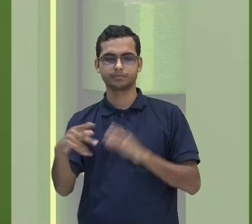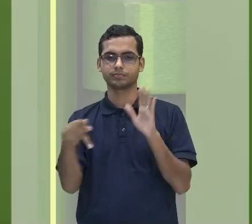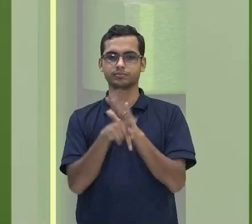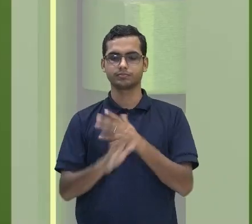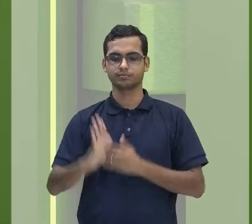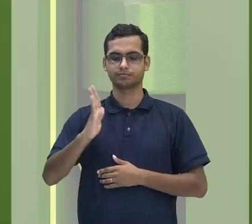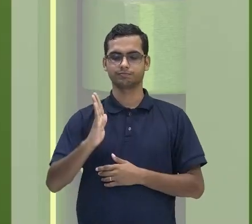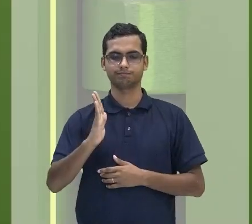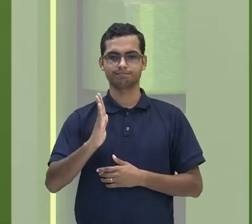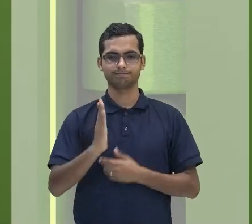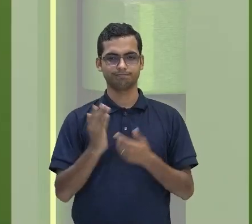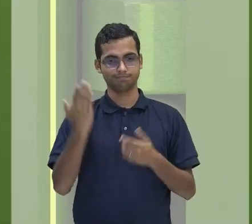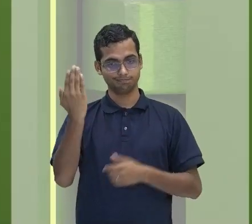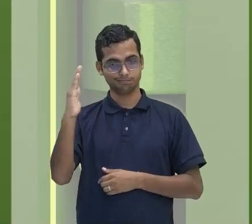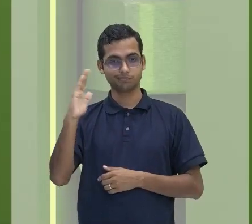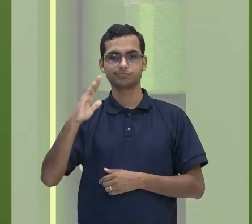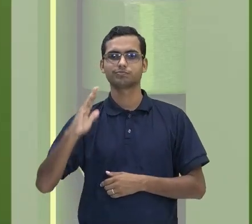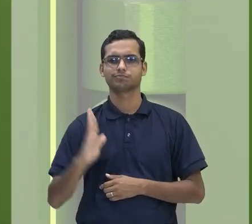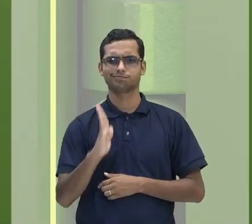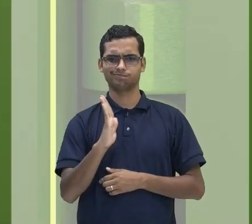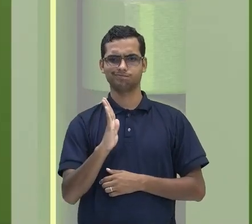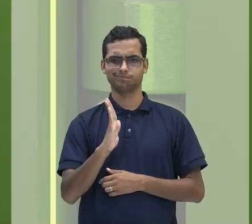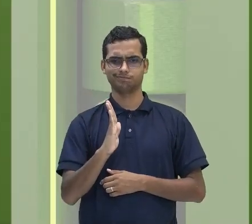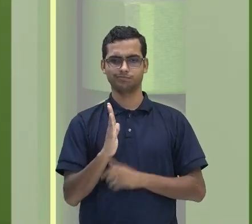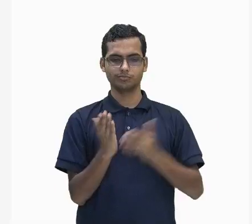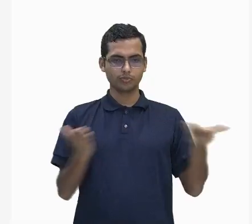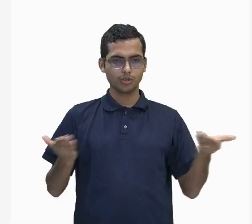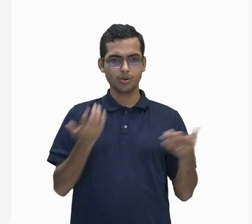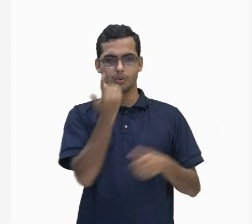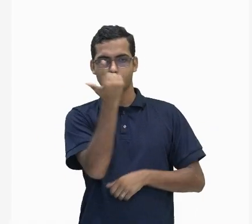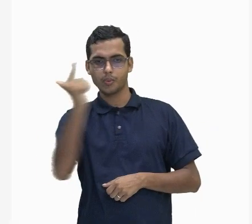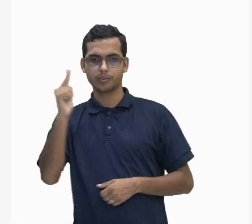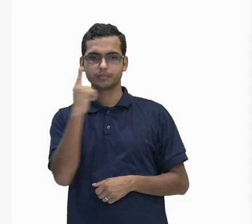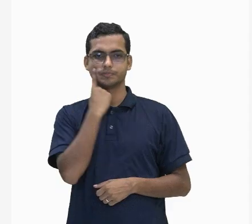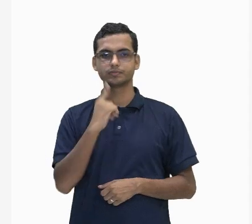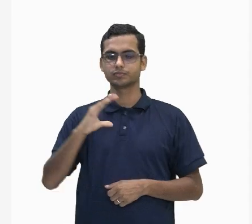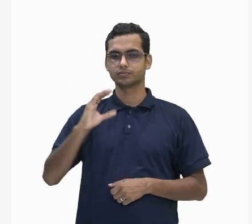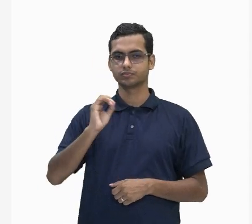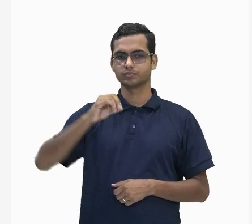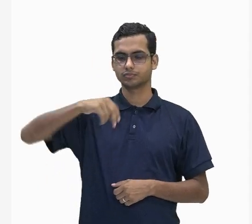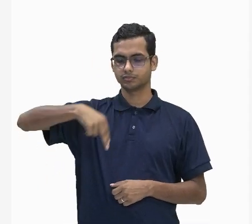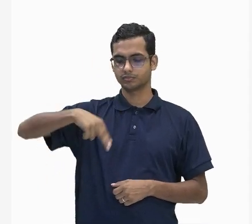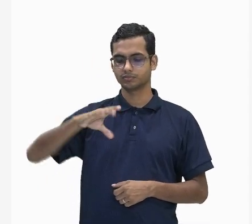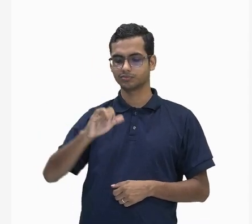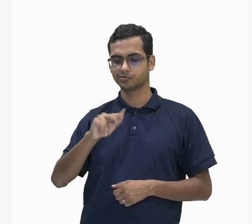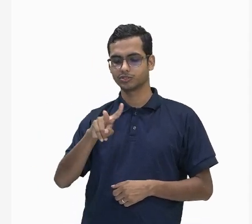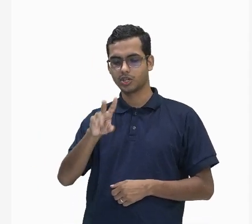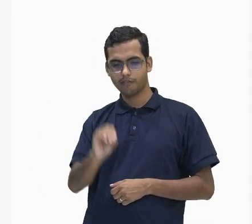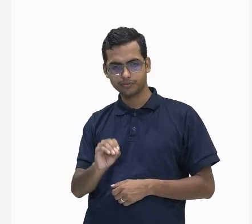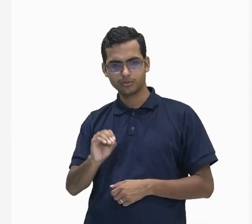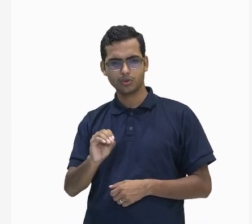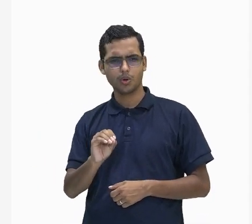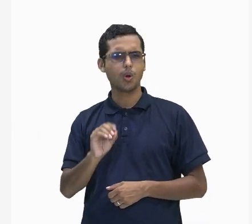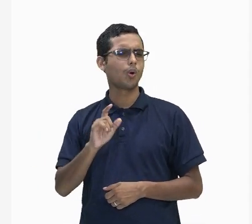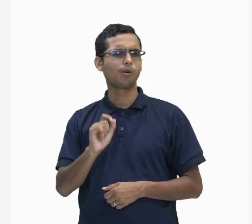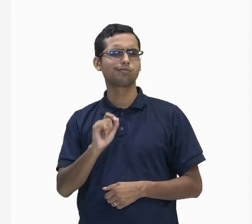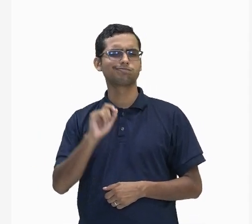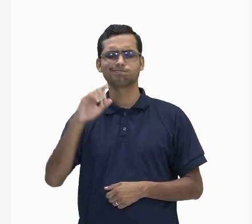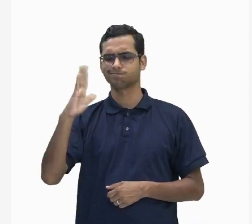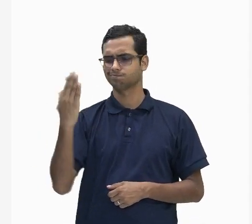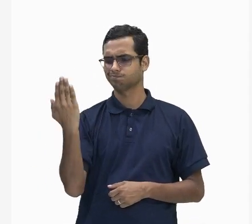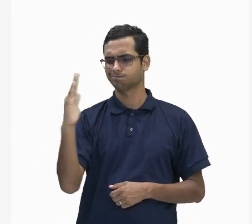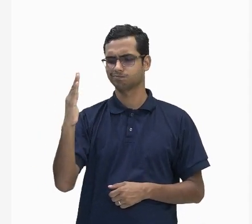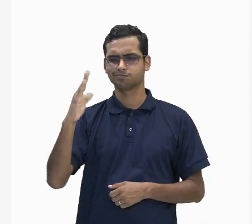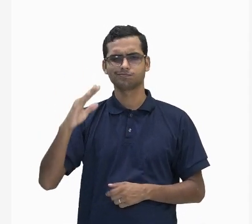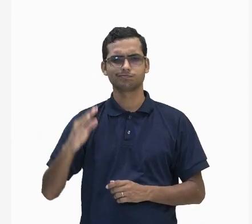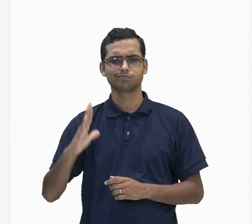convexo. Agora nós vamos ver as imagens para o espelho côncavo. Nós temos aí situações diferentes, porque